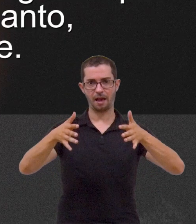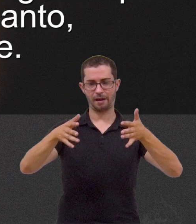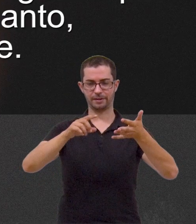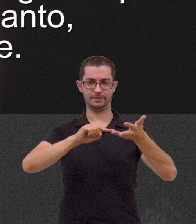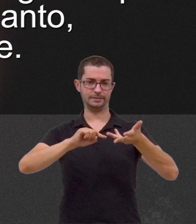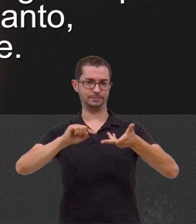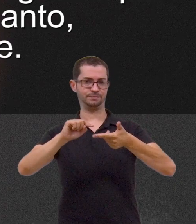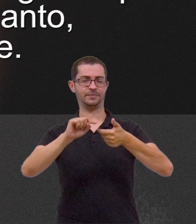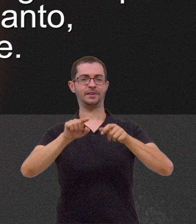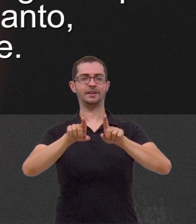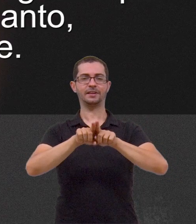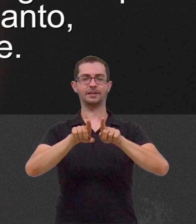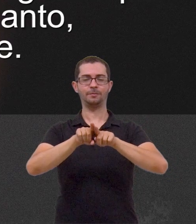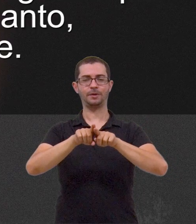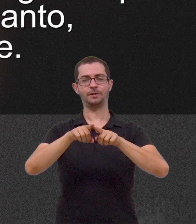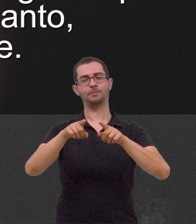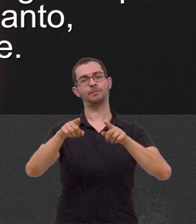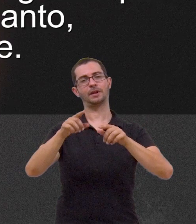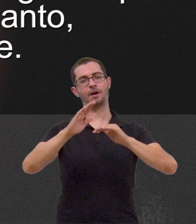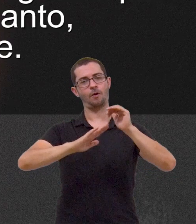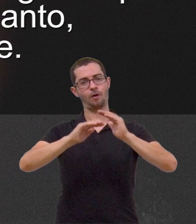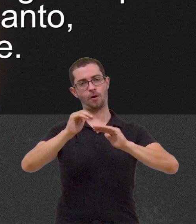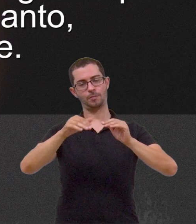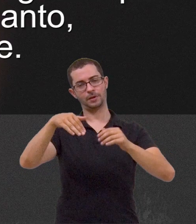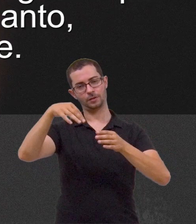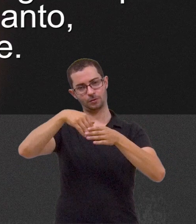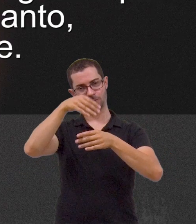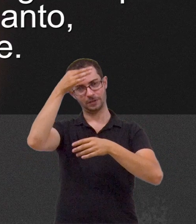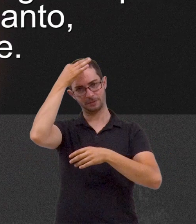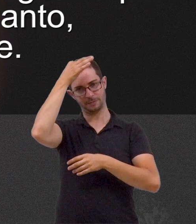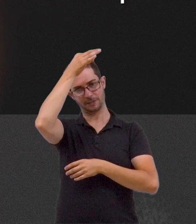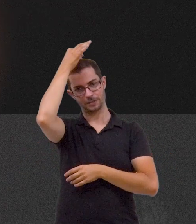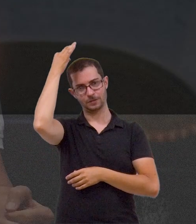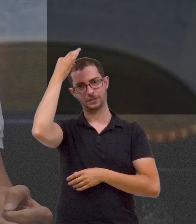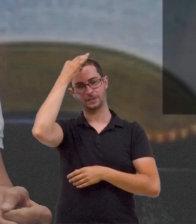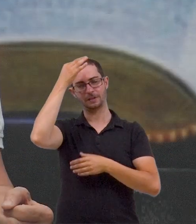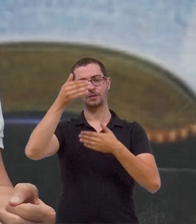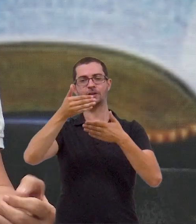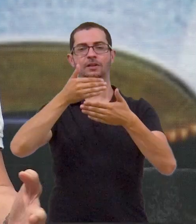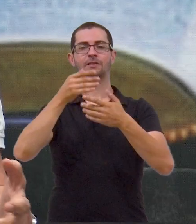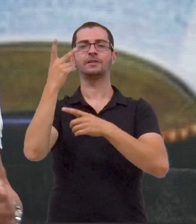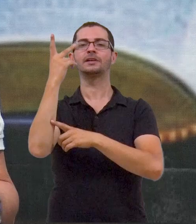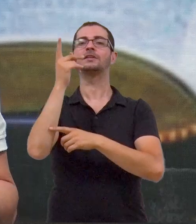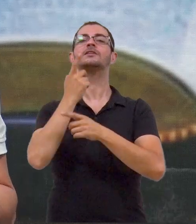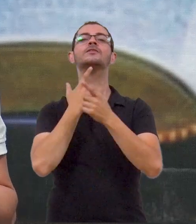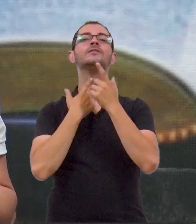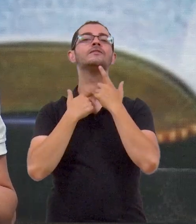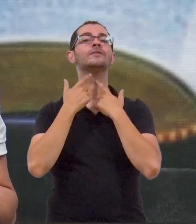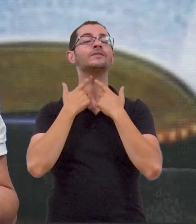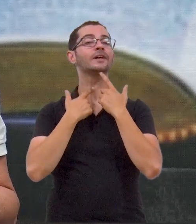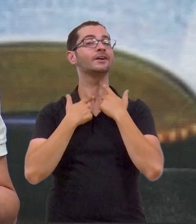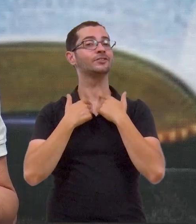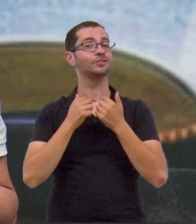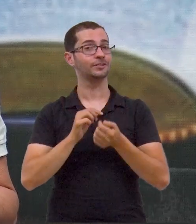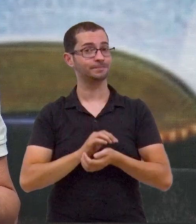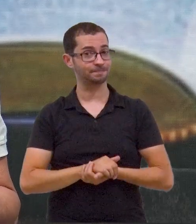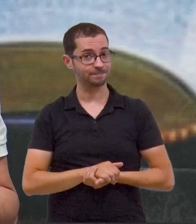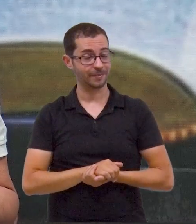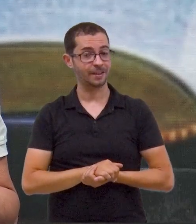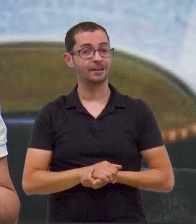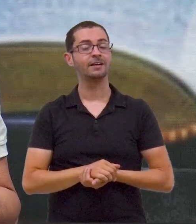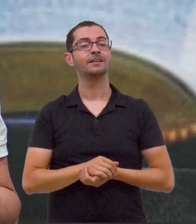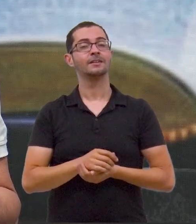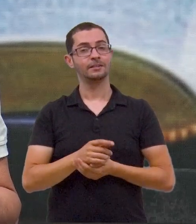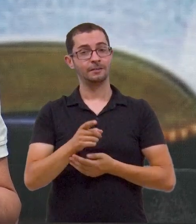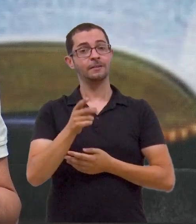distribuições do Espírito Santo, segundo a sua vontade. Olha que coisa mais preciosa que